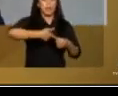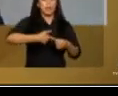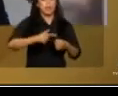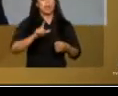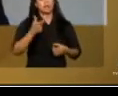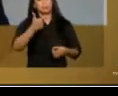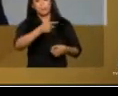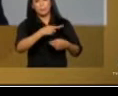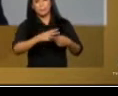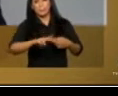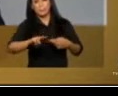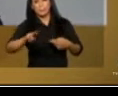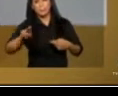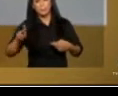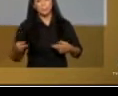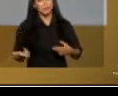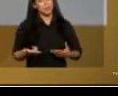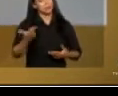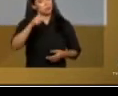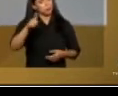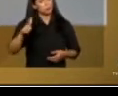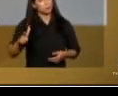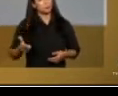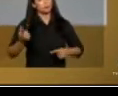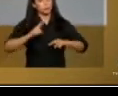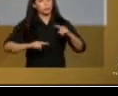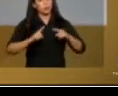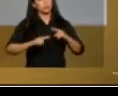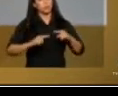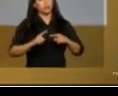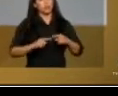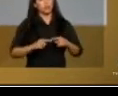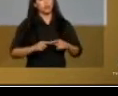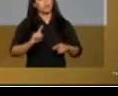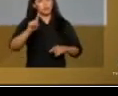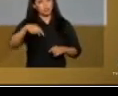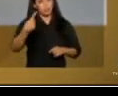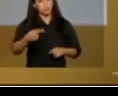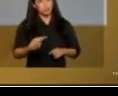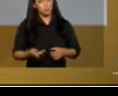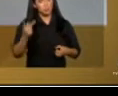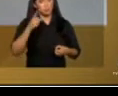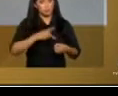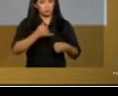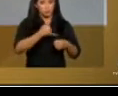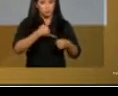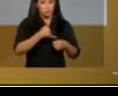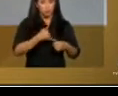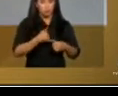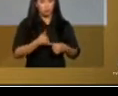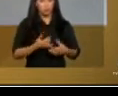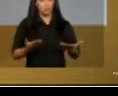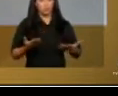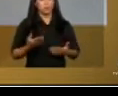diesel, querosene de avião e outros derivados. Devemos procurar beneficiar esse petróleo bruto que nós temos